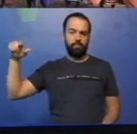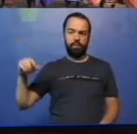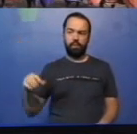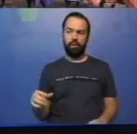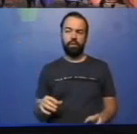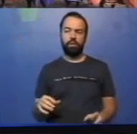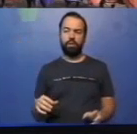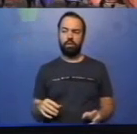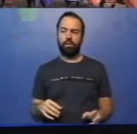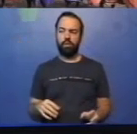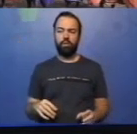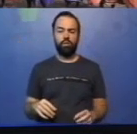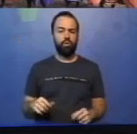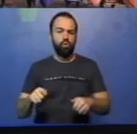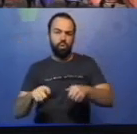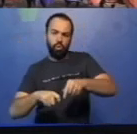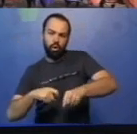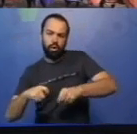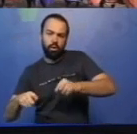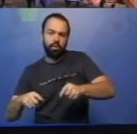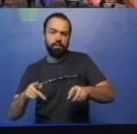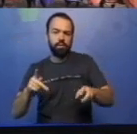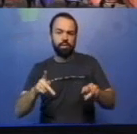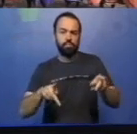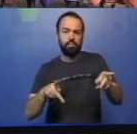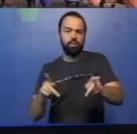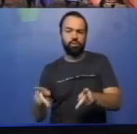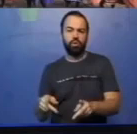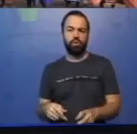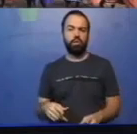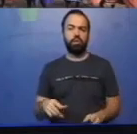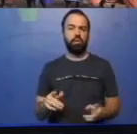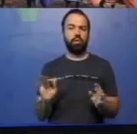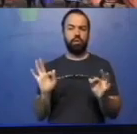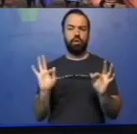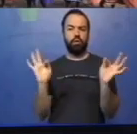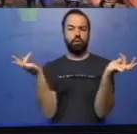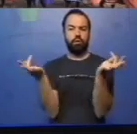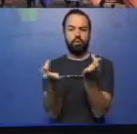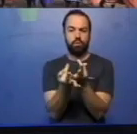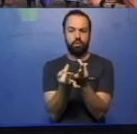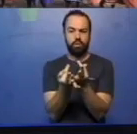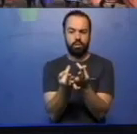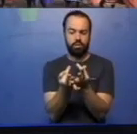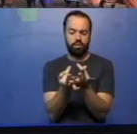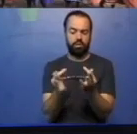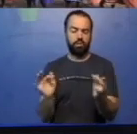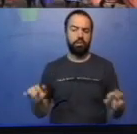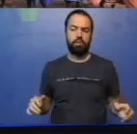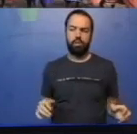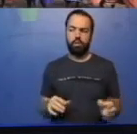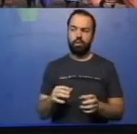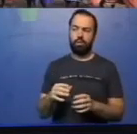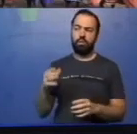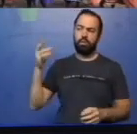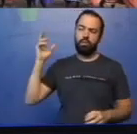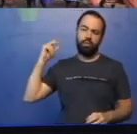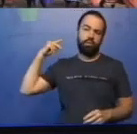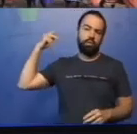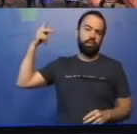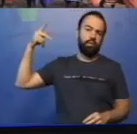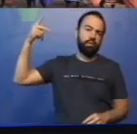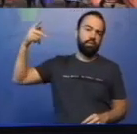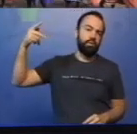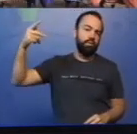de organização social, constituído por famílias cujos parentes possuíam antepassados em comum, geralmente